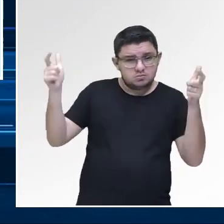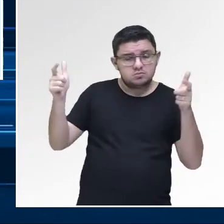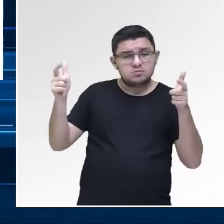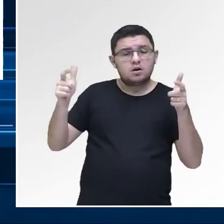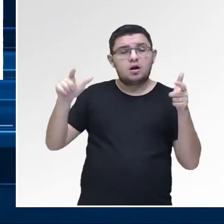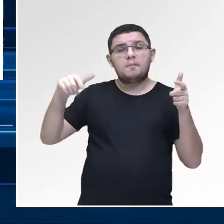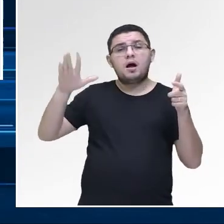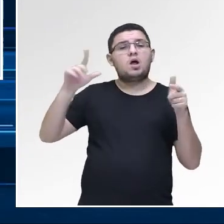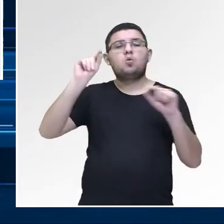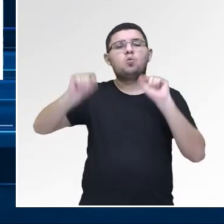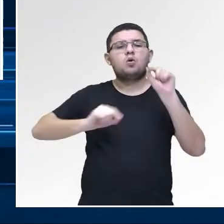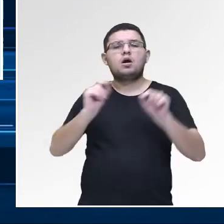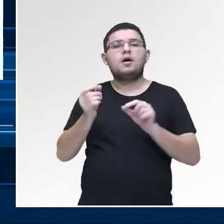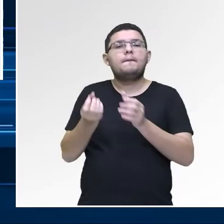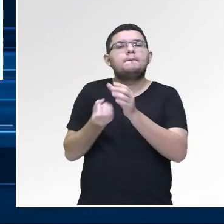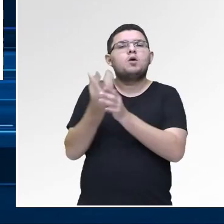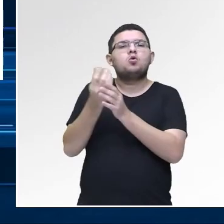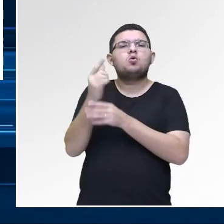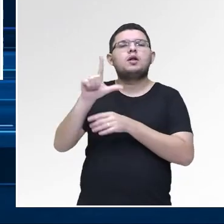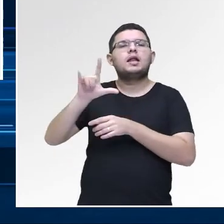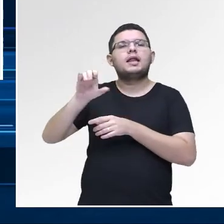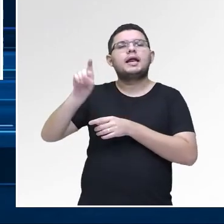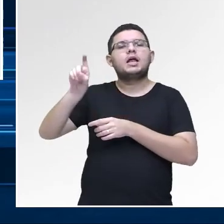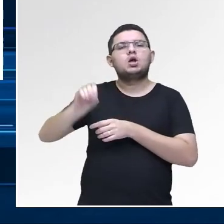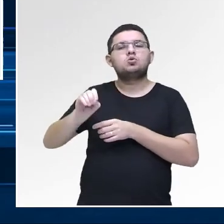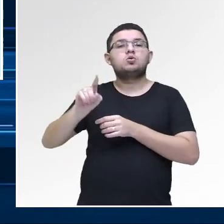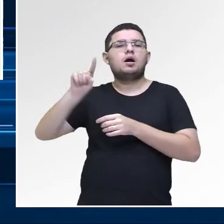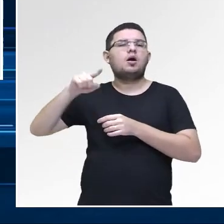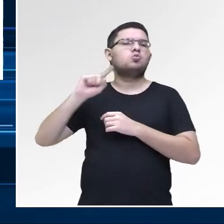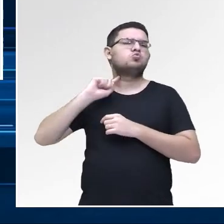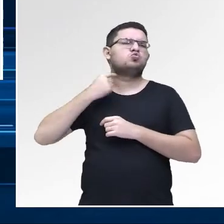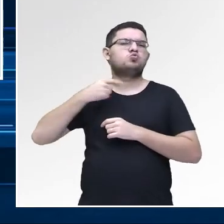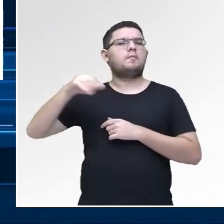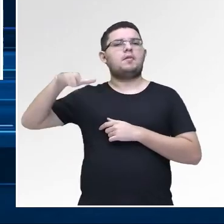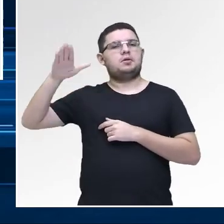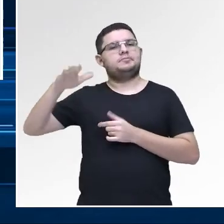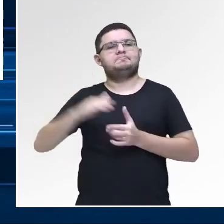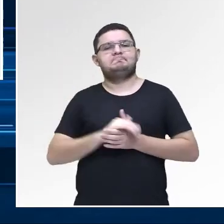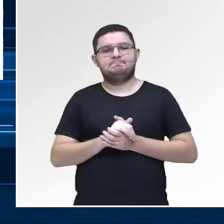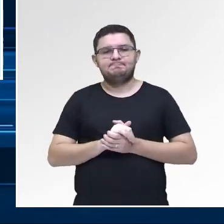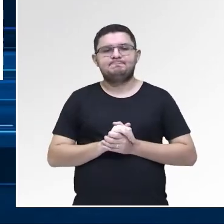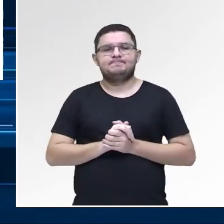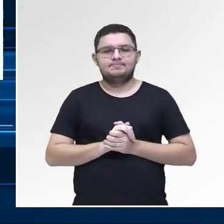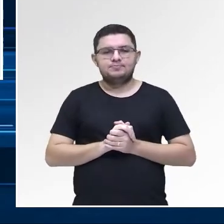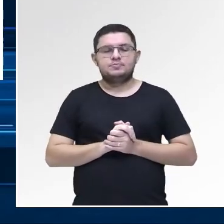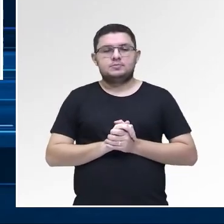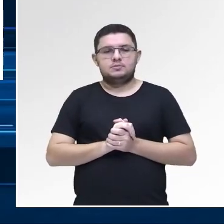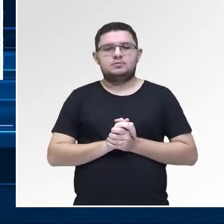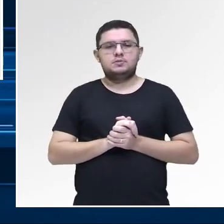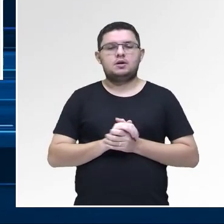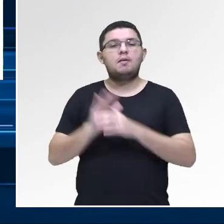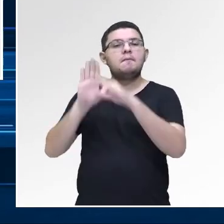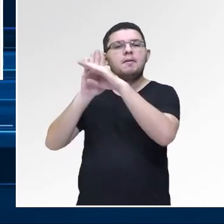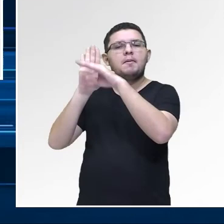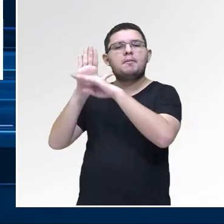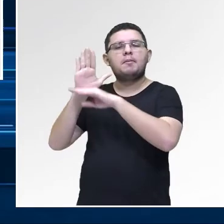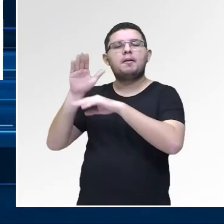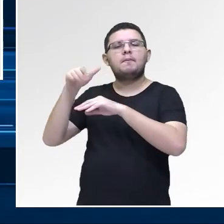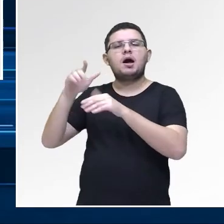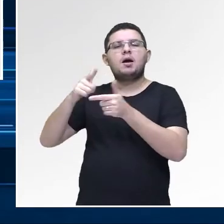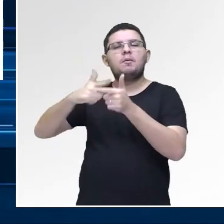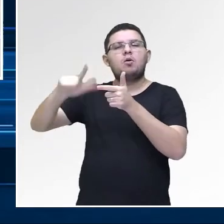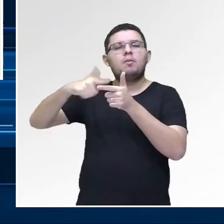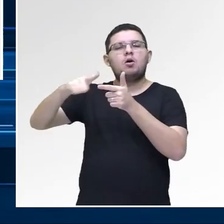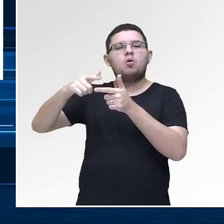maior a produção do lixo, maior a poluição, né? Então, esses são os problemas típicos